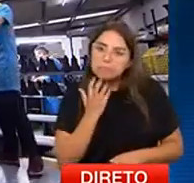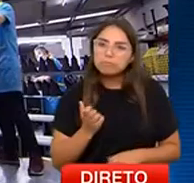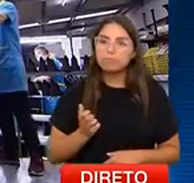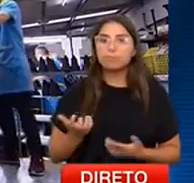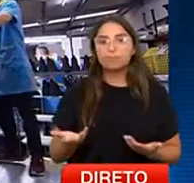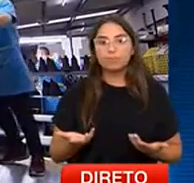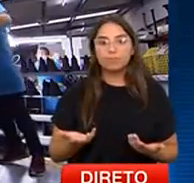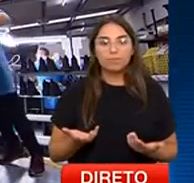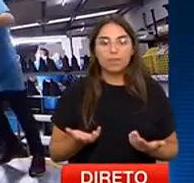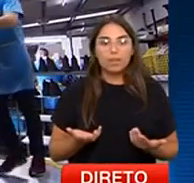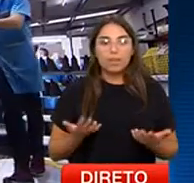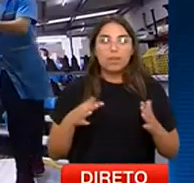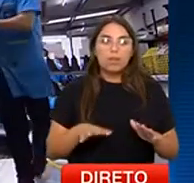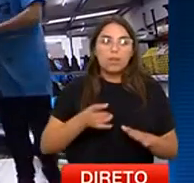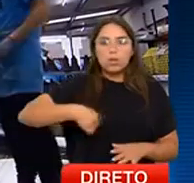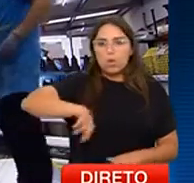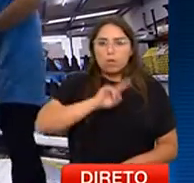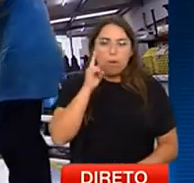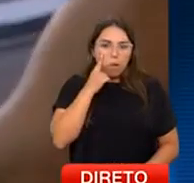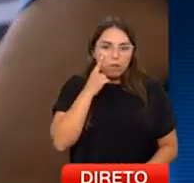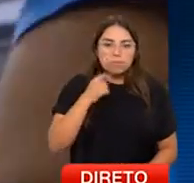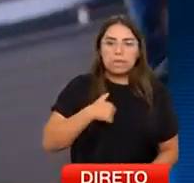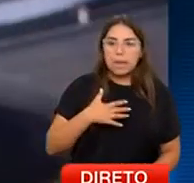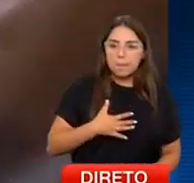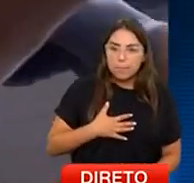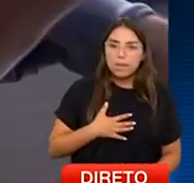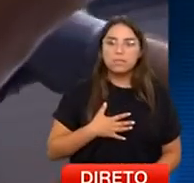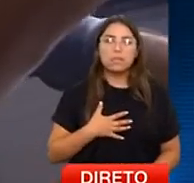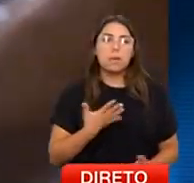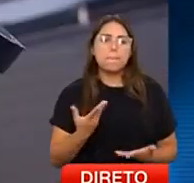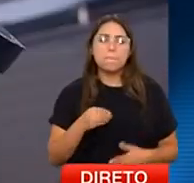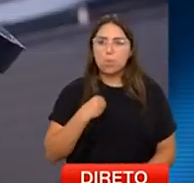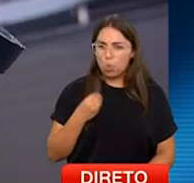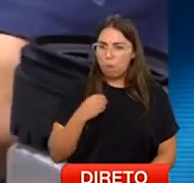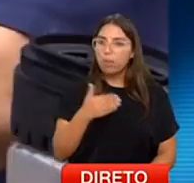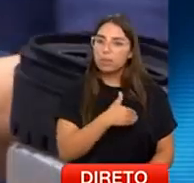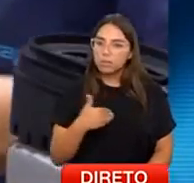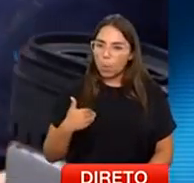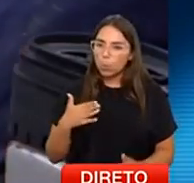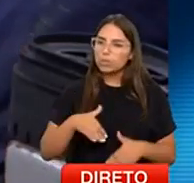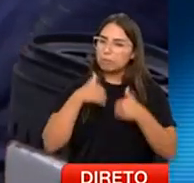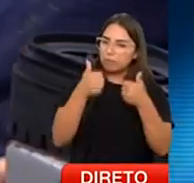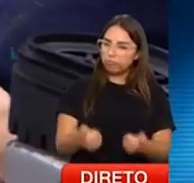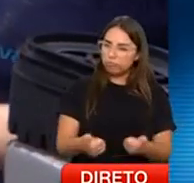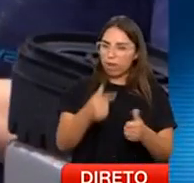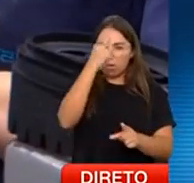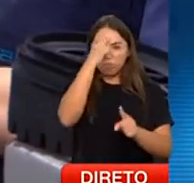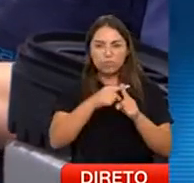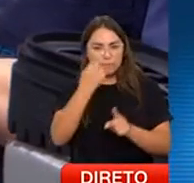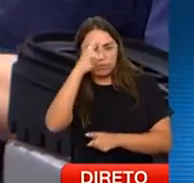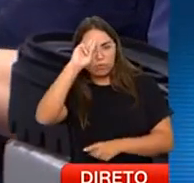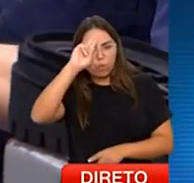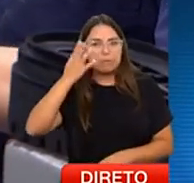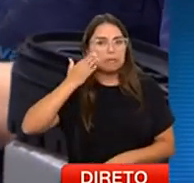assistido é que felizmente muitas empresas hoje mais preocupadas com saúde e bem-estar até querem fazer um esforço no sentido de tentar a